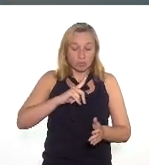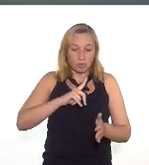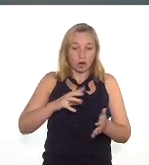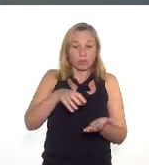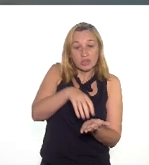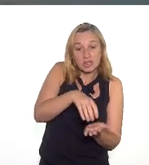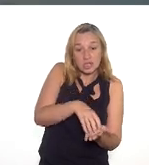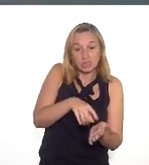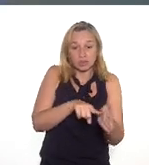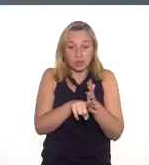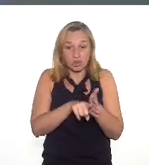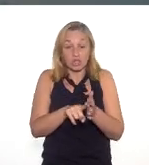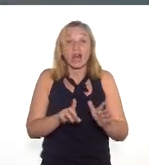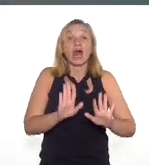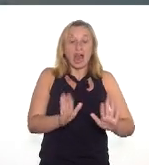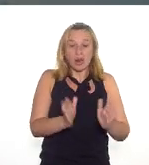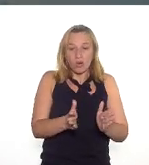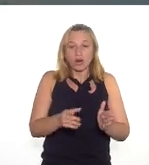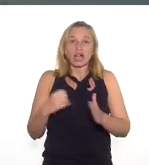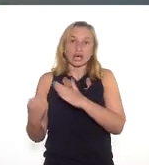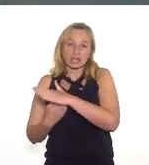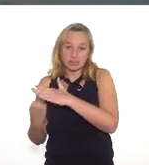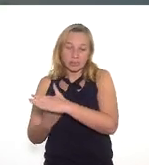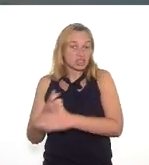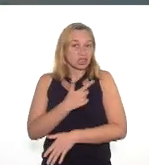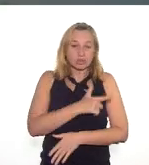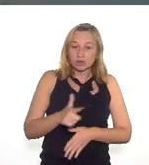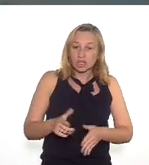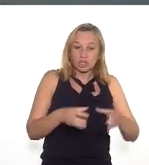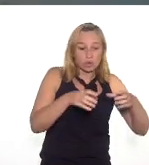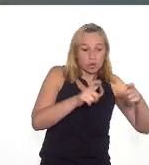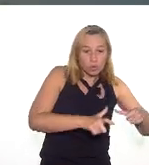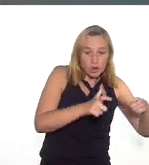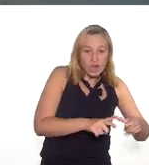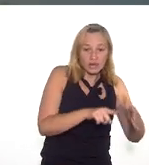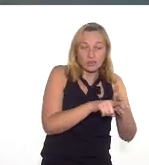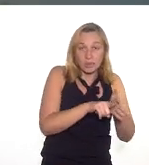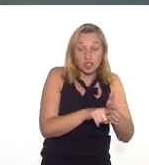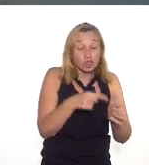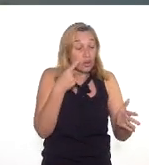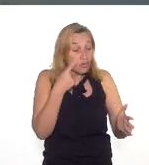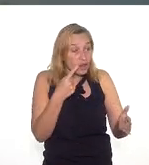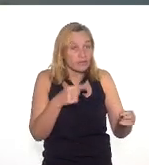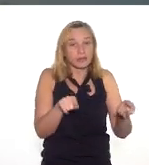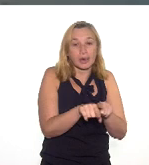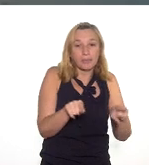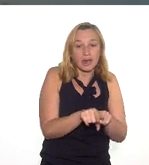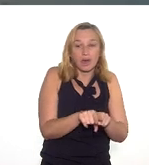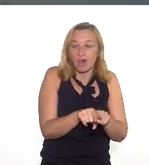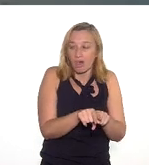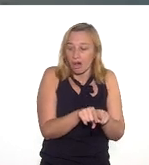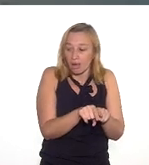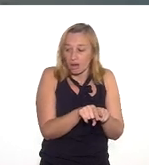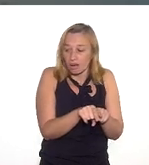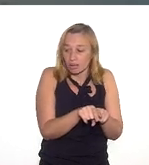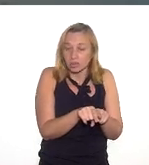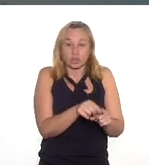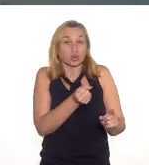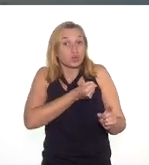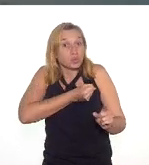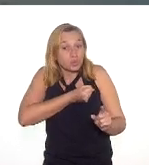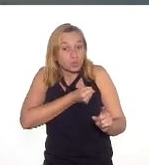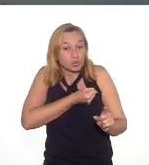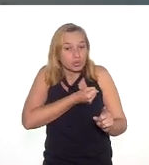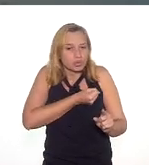No caso das empresas que não têm centro de pesquisa, e a gente vê também pelos números